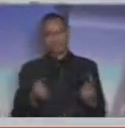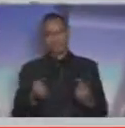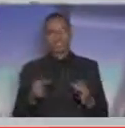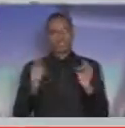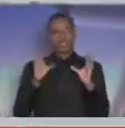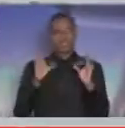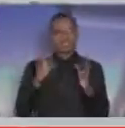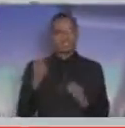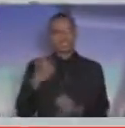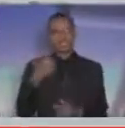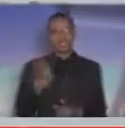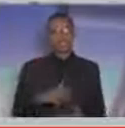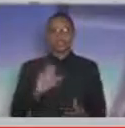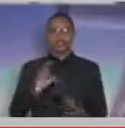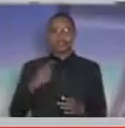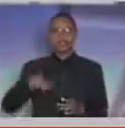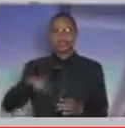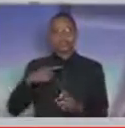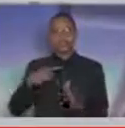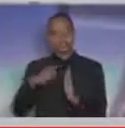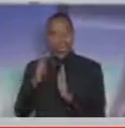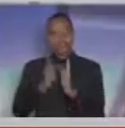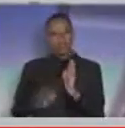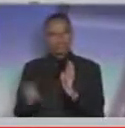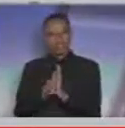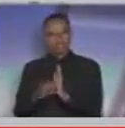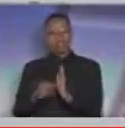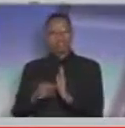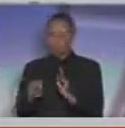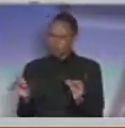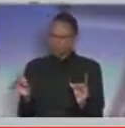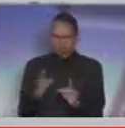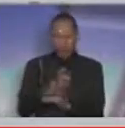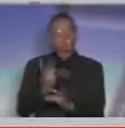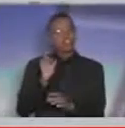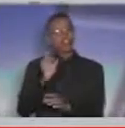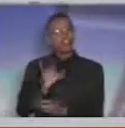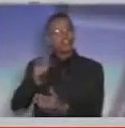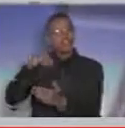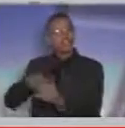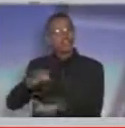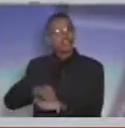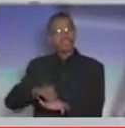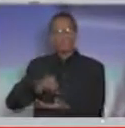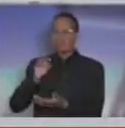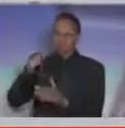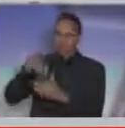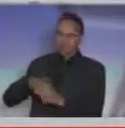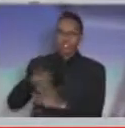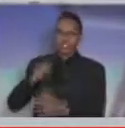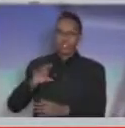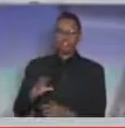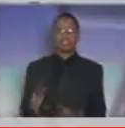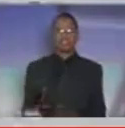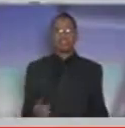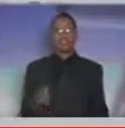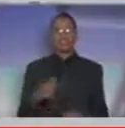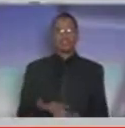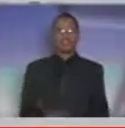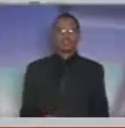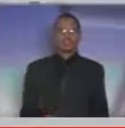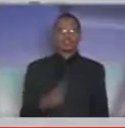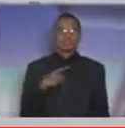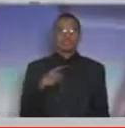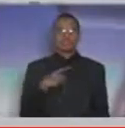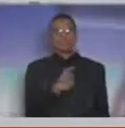especial e nós temos um projeto de lei aqui pronto para ser votado Proposta com peles e pronto para ser votado